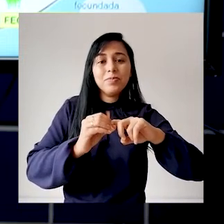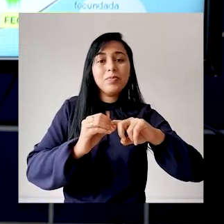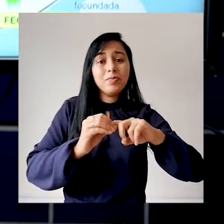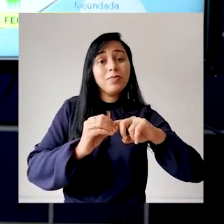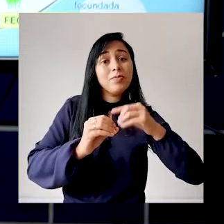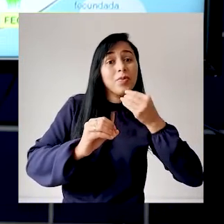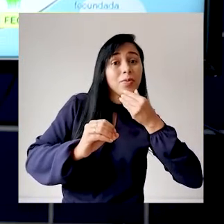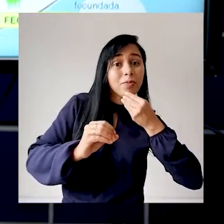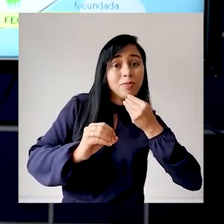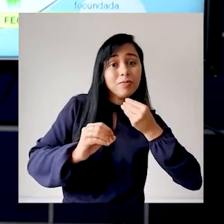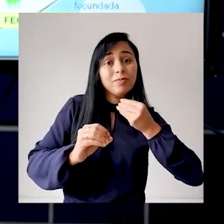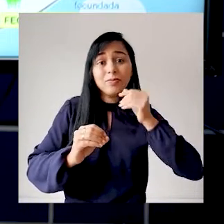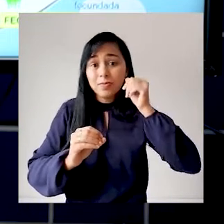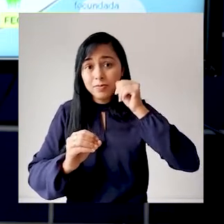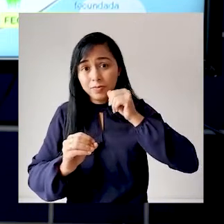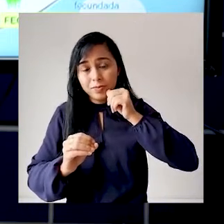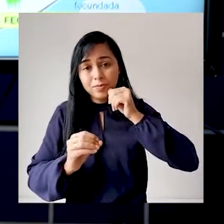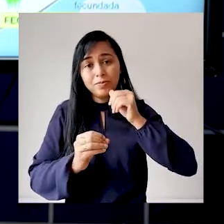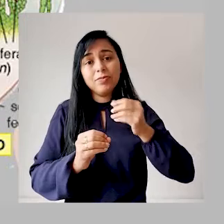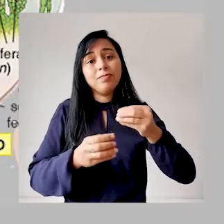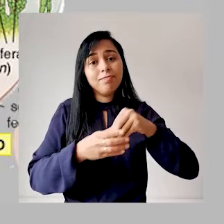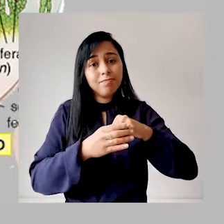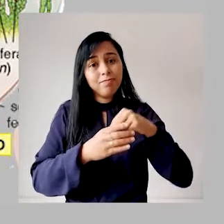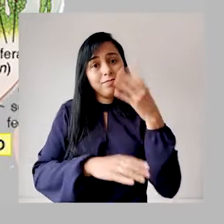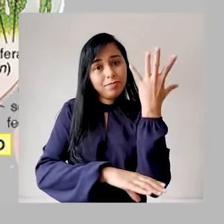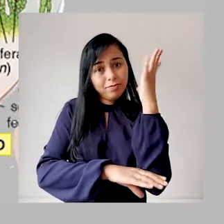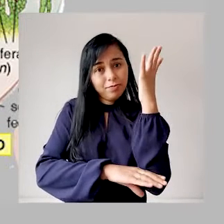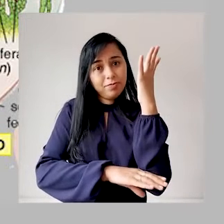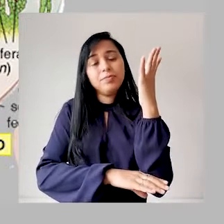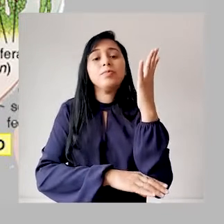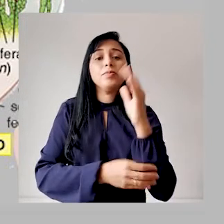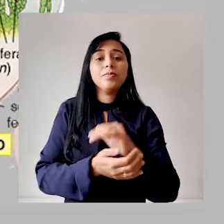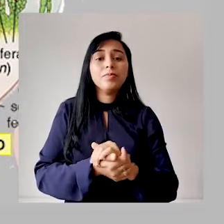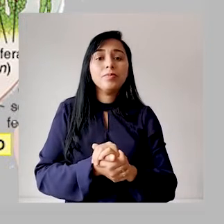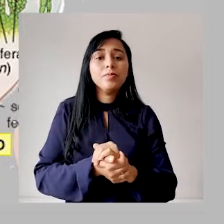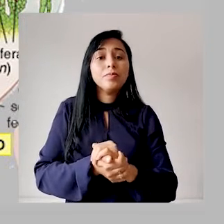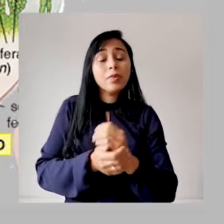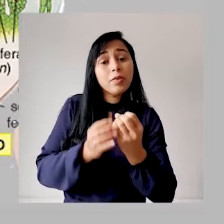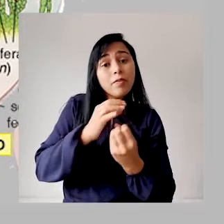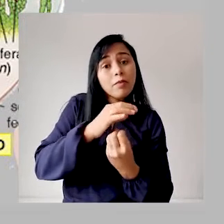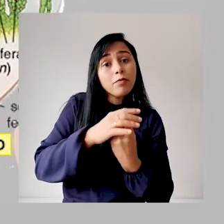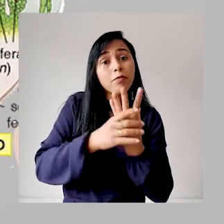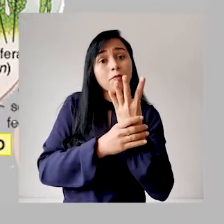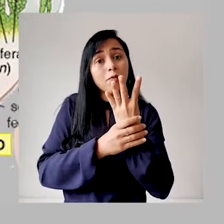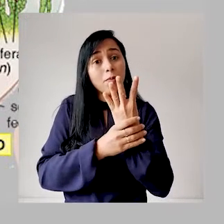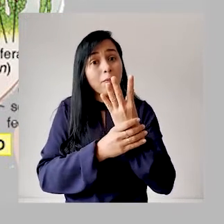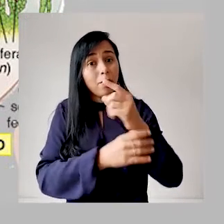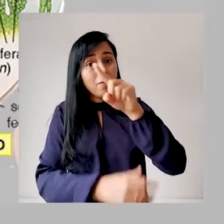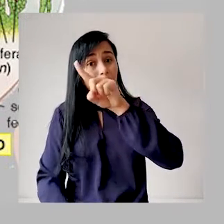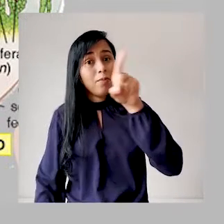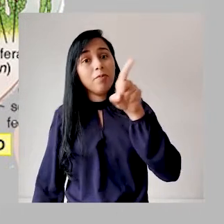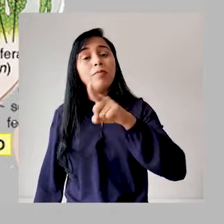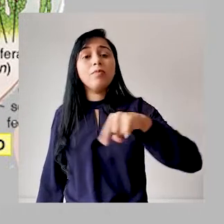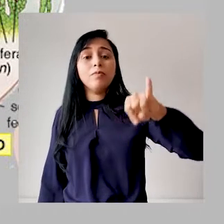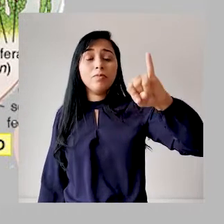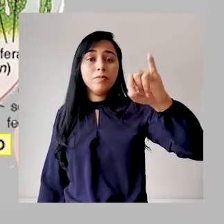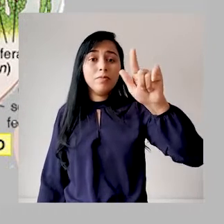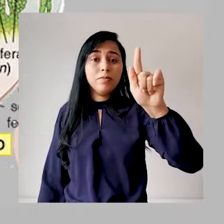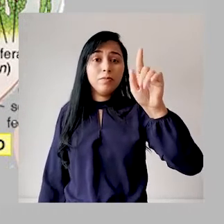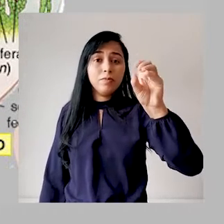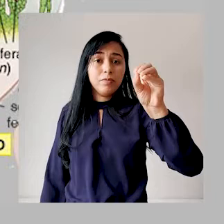do masculino no feminino, formando o zigoto, que é um novo indivíduo